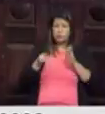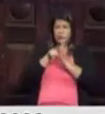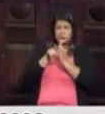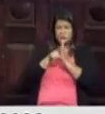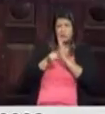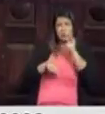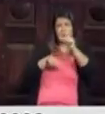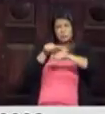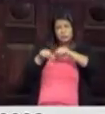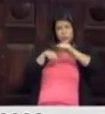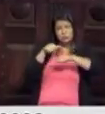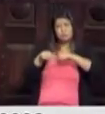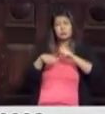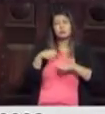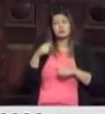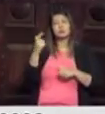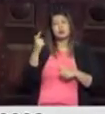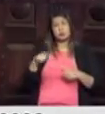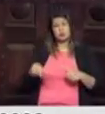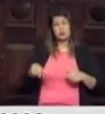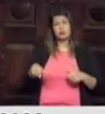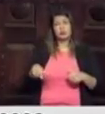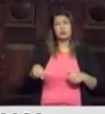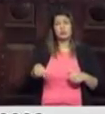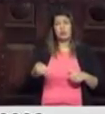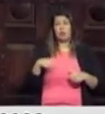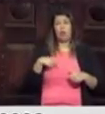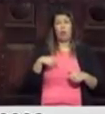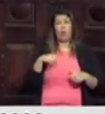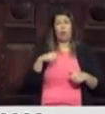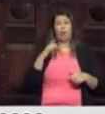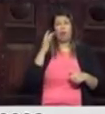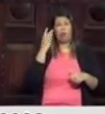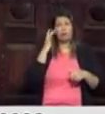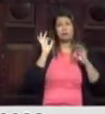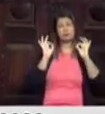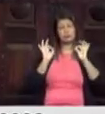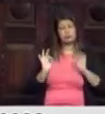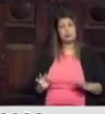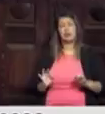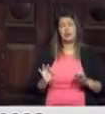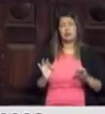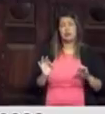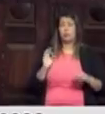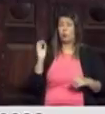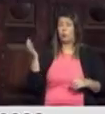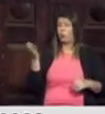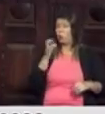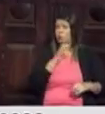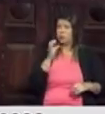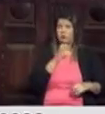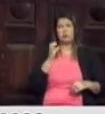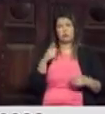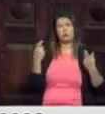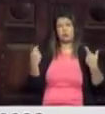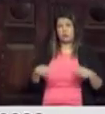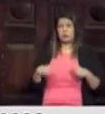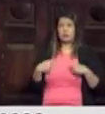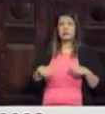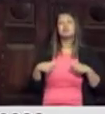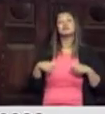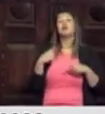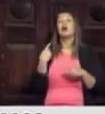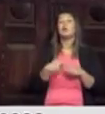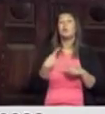sistema previdenciário nacional, isso não há dúvida que se faz necessário e é urgente para que o Brasil